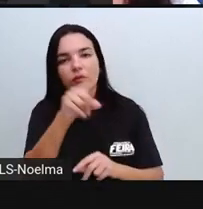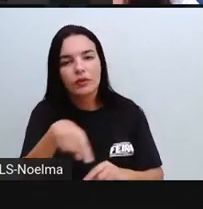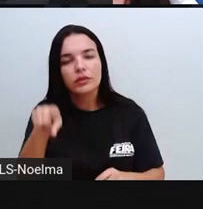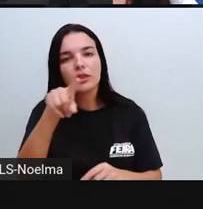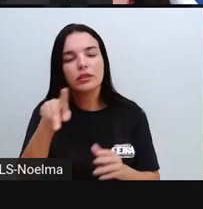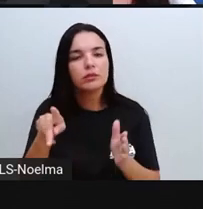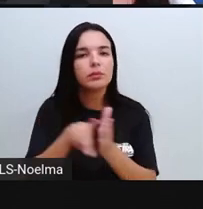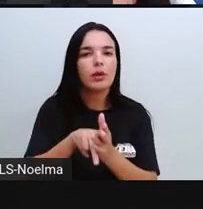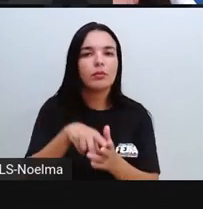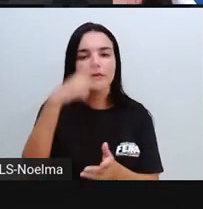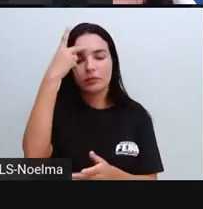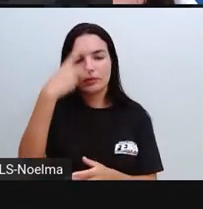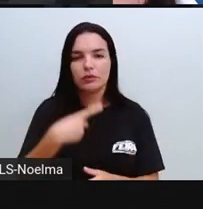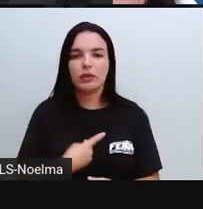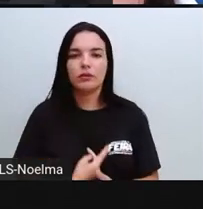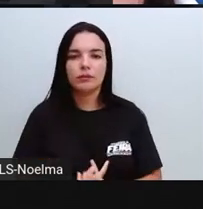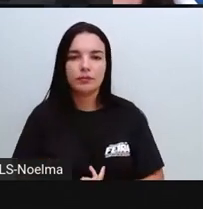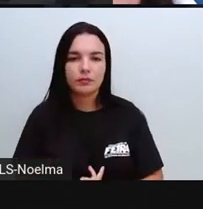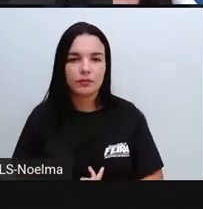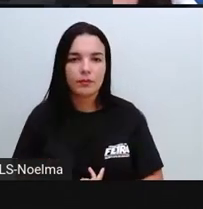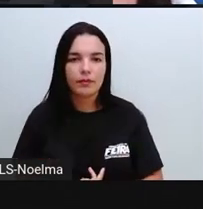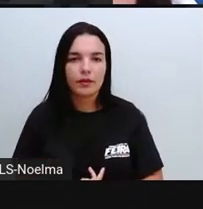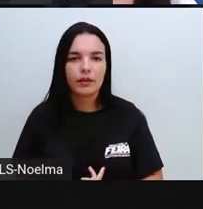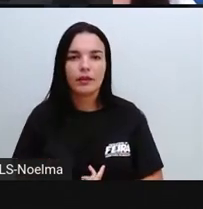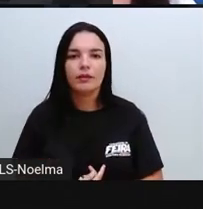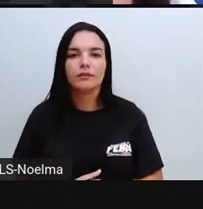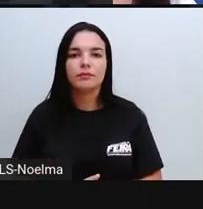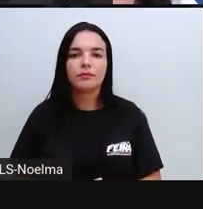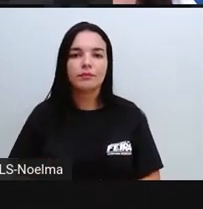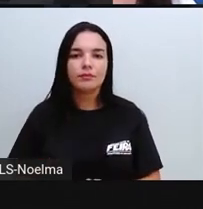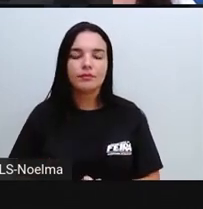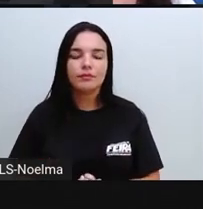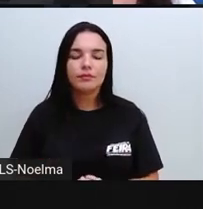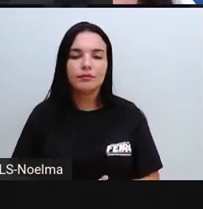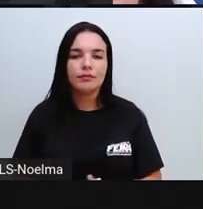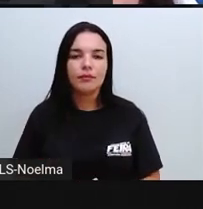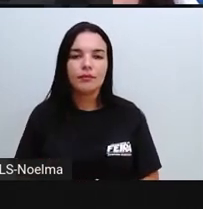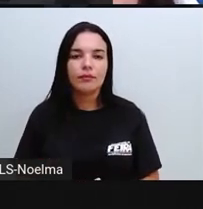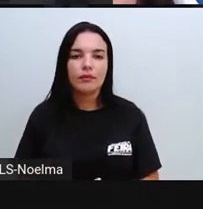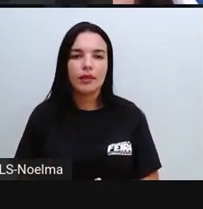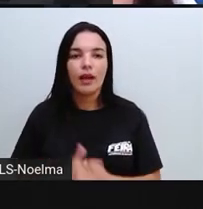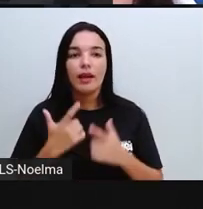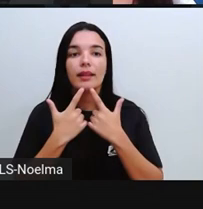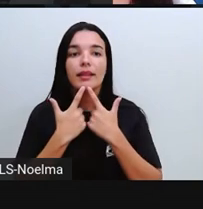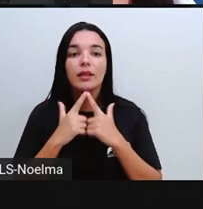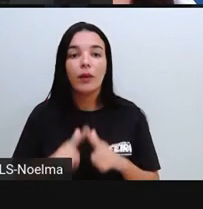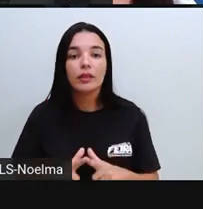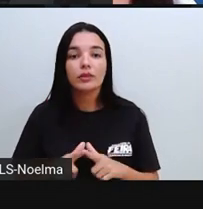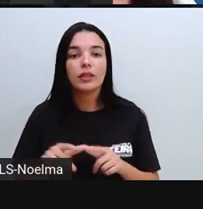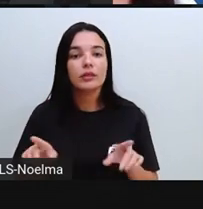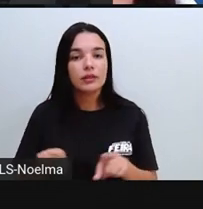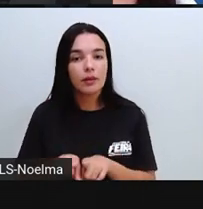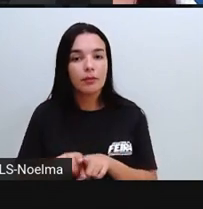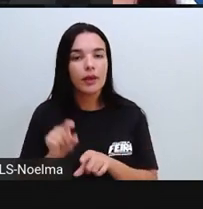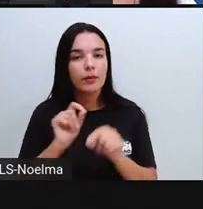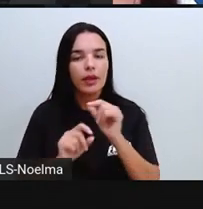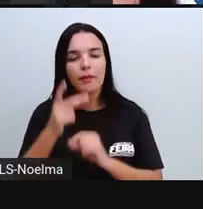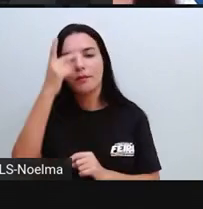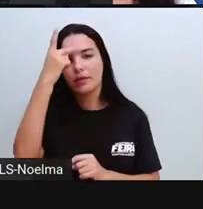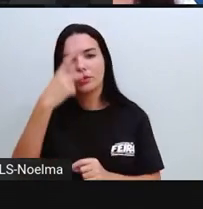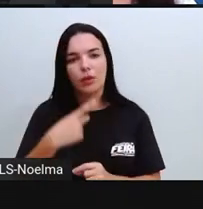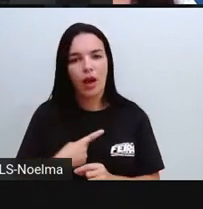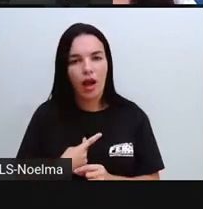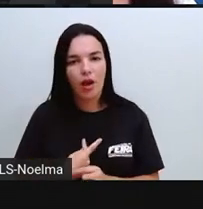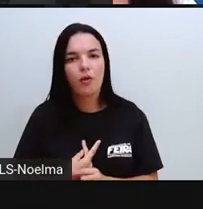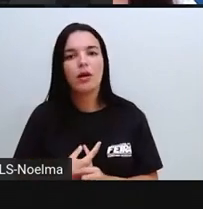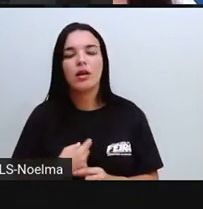os protagonistas aí dessa história, certo? Desse relato. E a linguagem, ela deve ser pessoal, ela